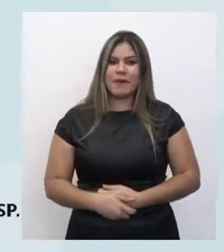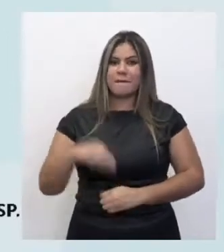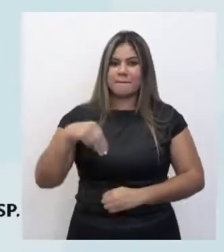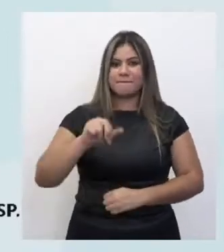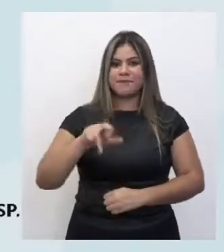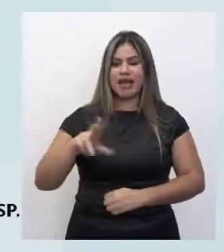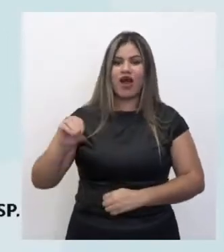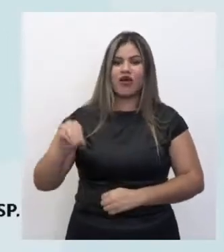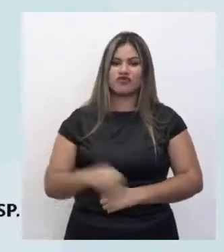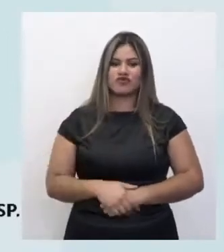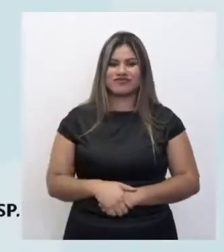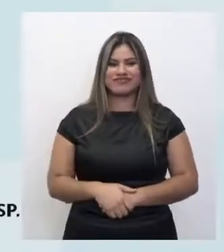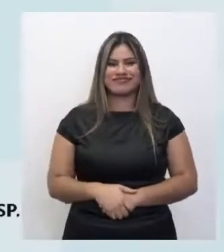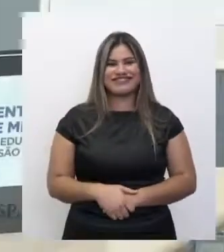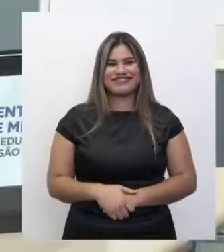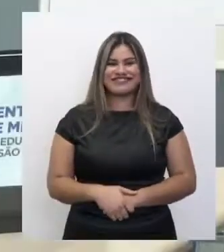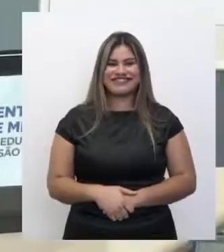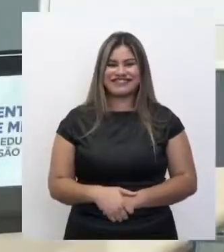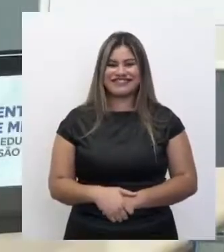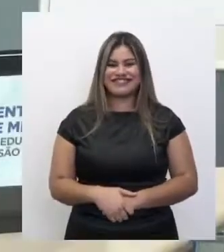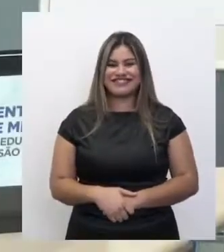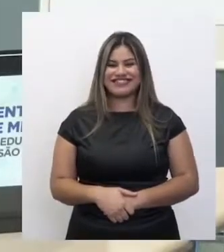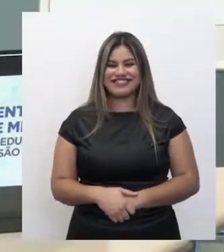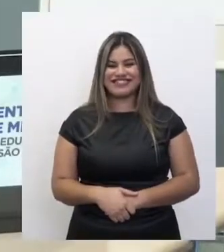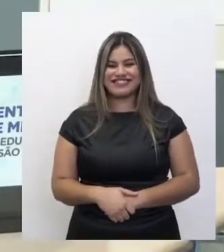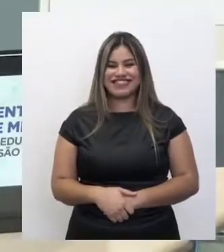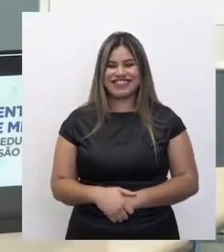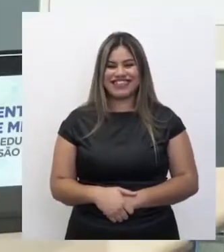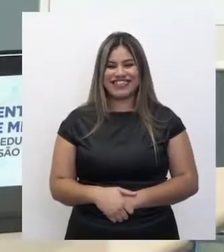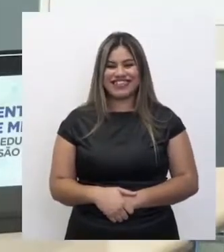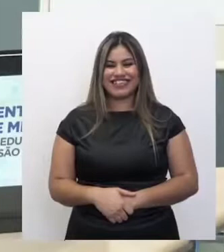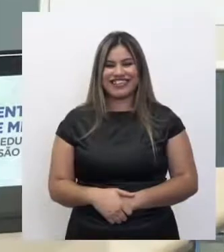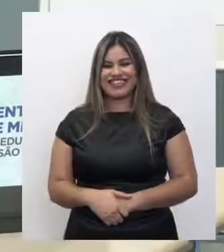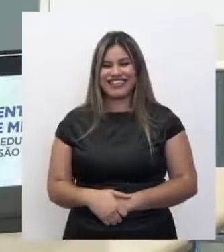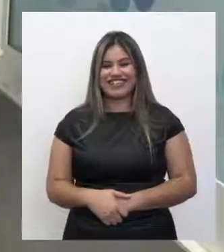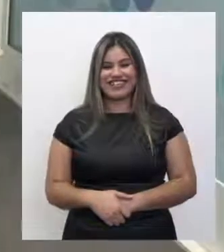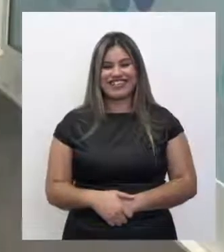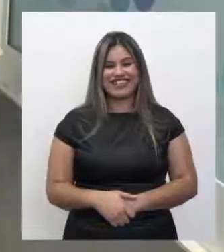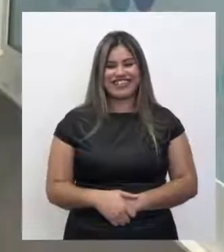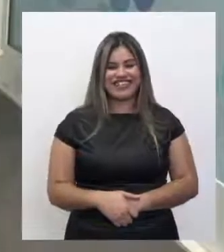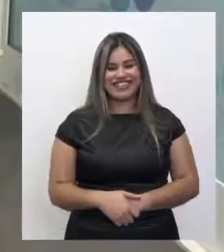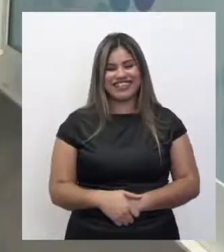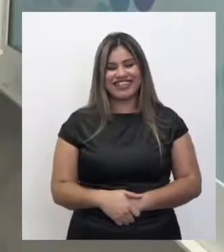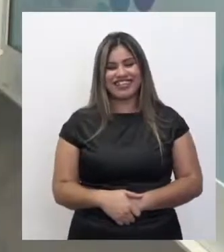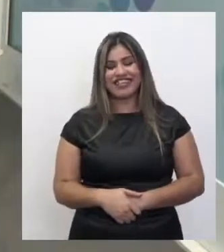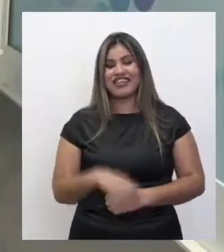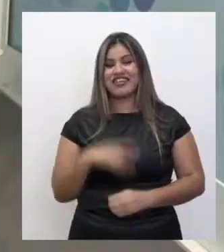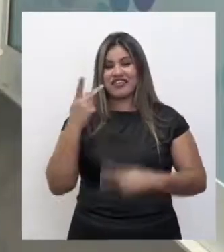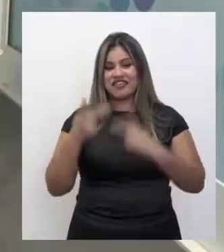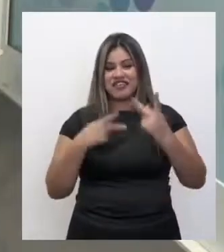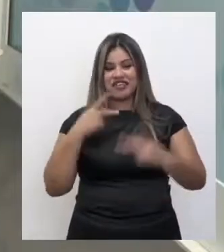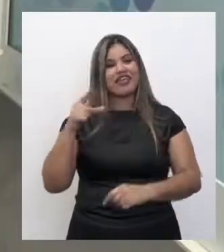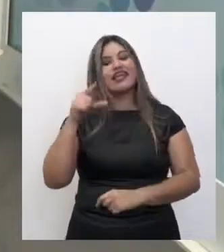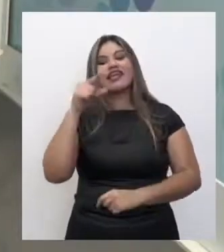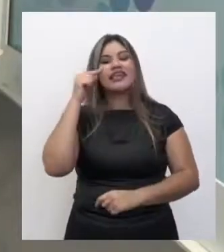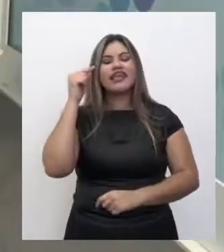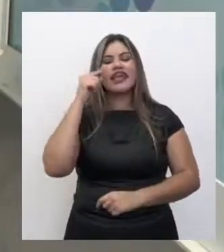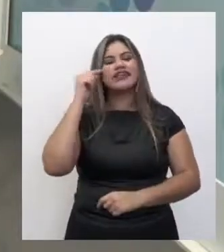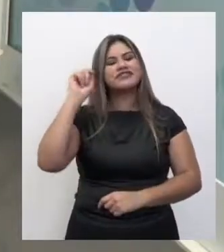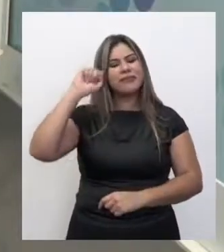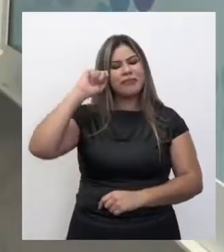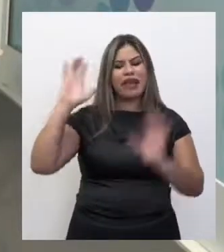tá vendo? Ah, tem gente. É que ele tá diferente hoje. Não fui acolhido. E tem gente aqui falando, Cat Black